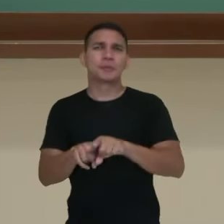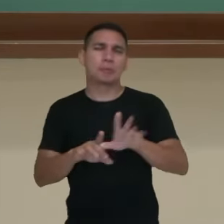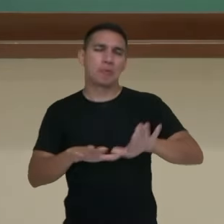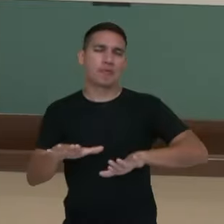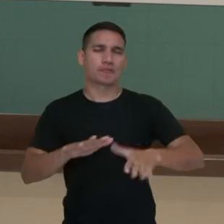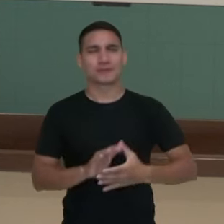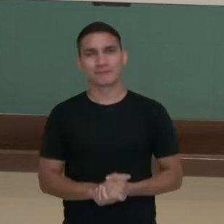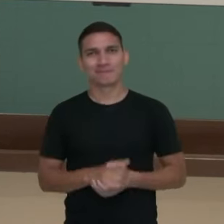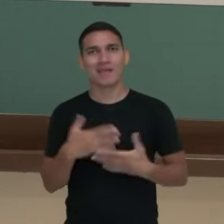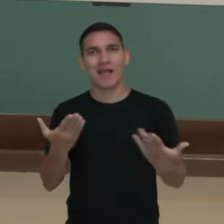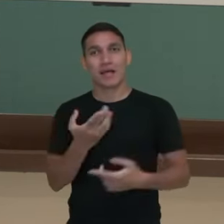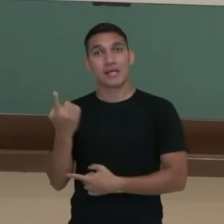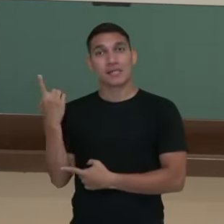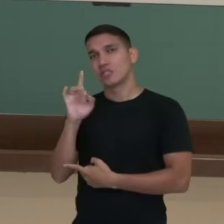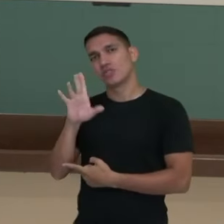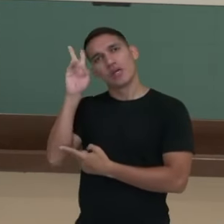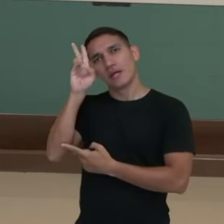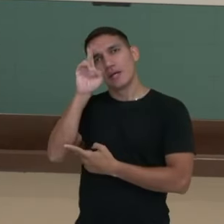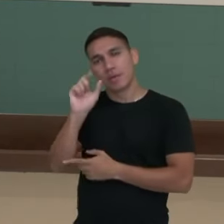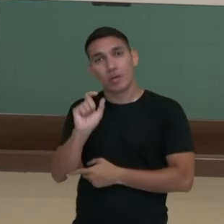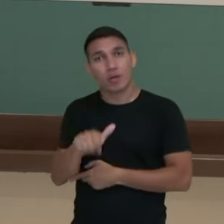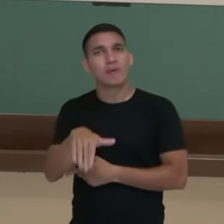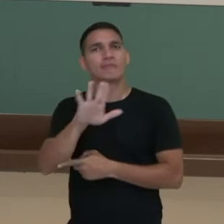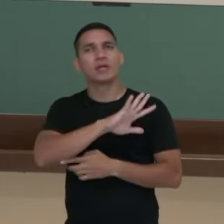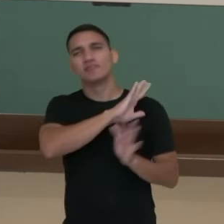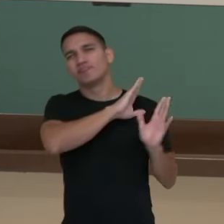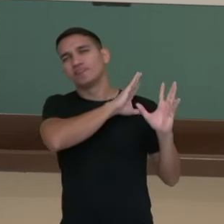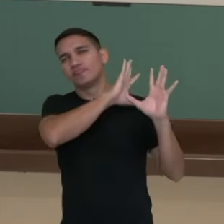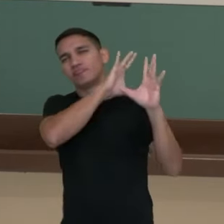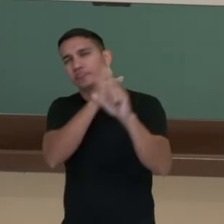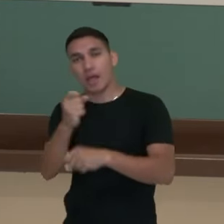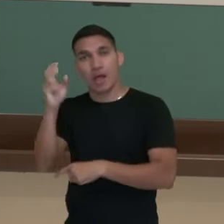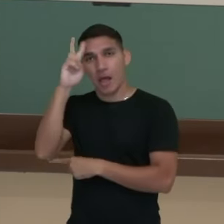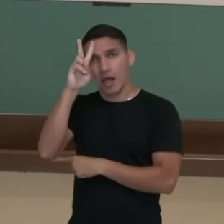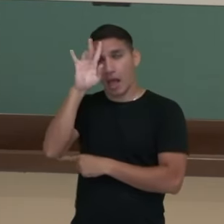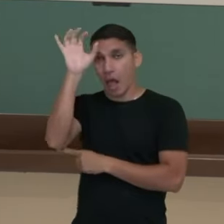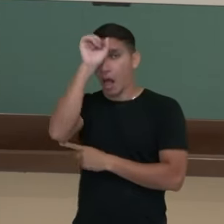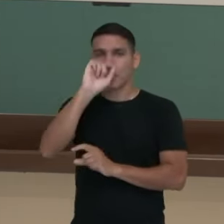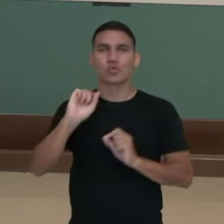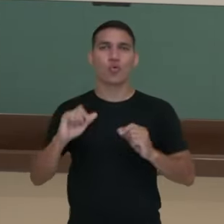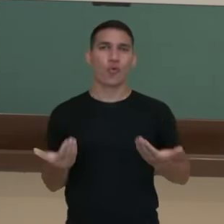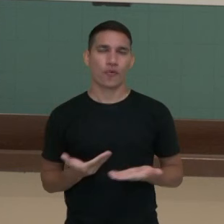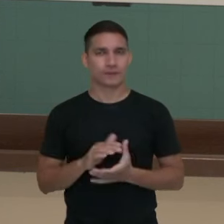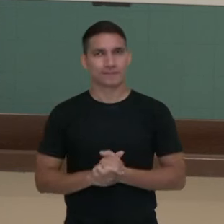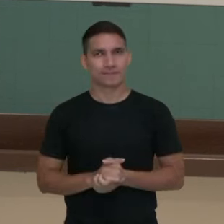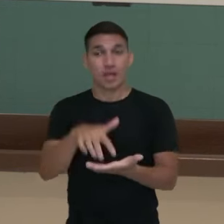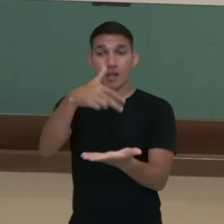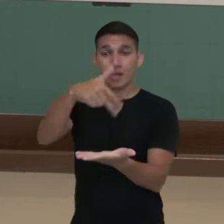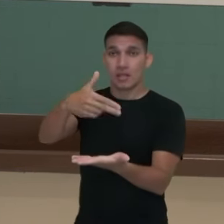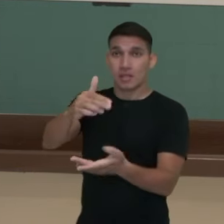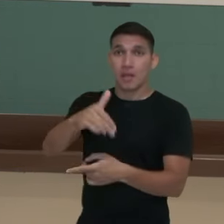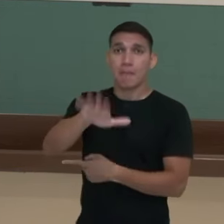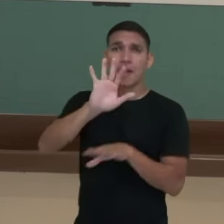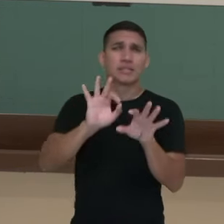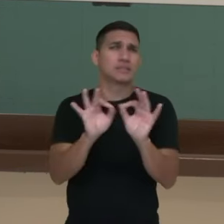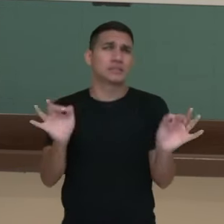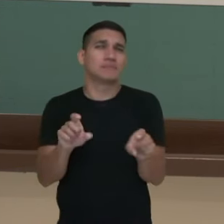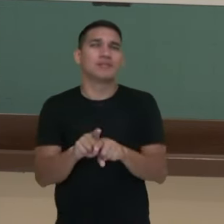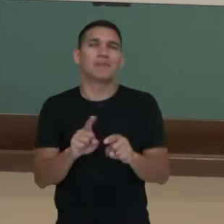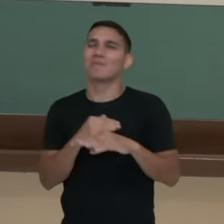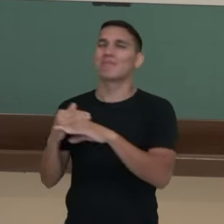Aqui vamos só relembrar aqui, fazer uma revisão do que nós aprendemos hoje. A dança é uma das mais simples e